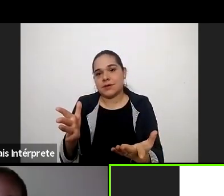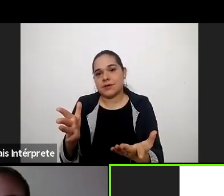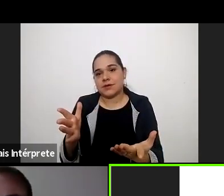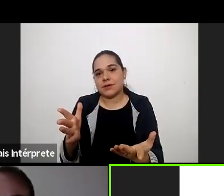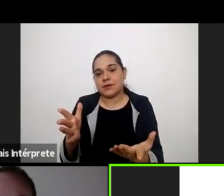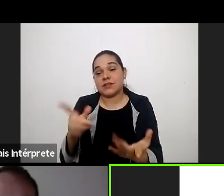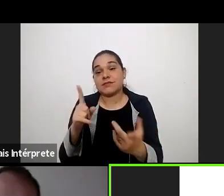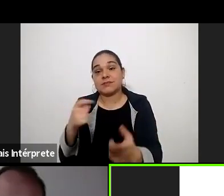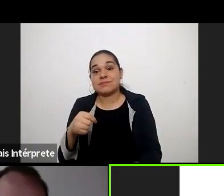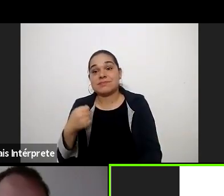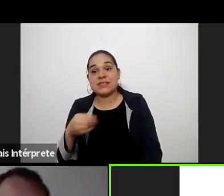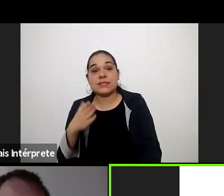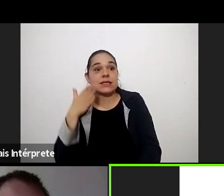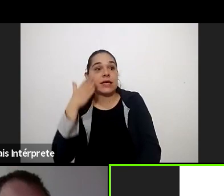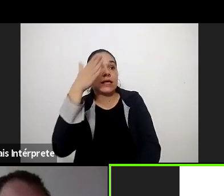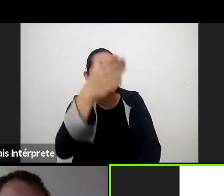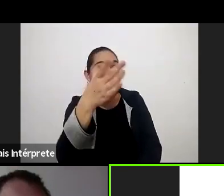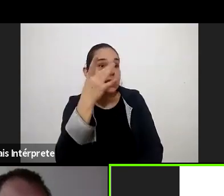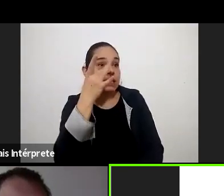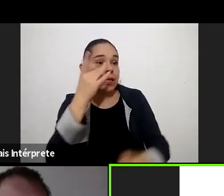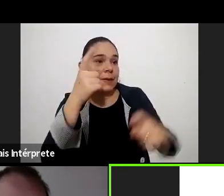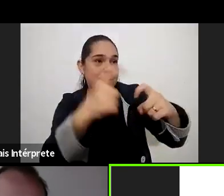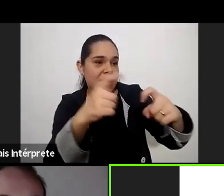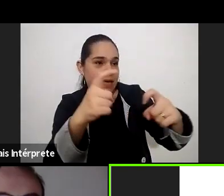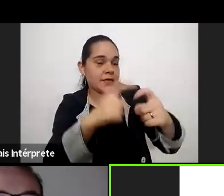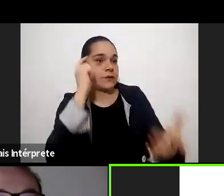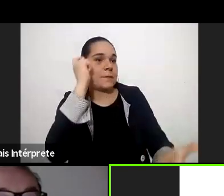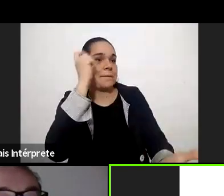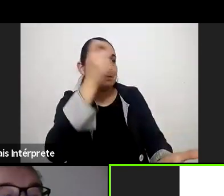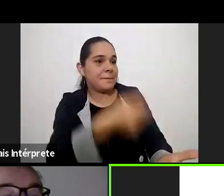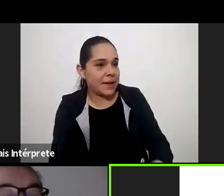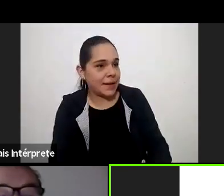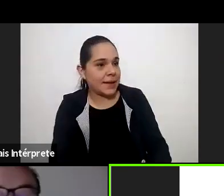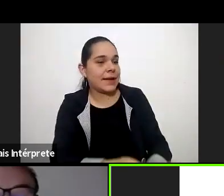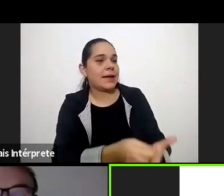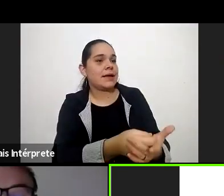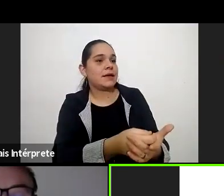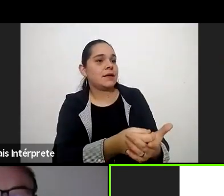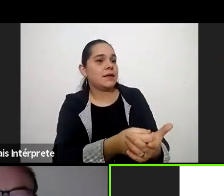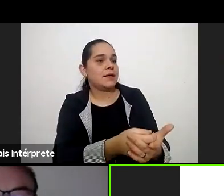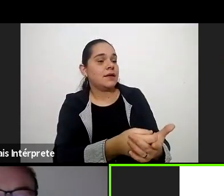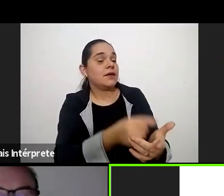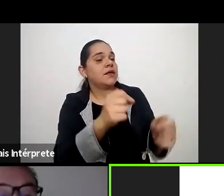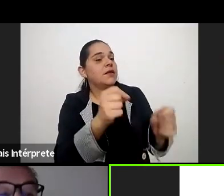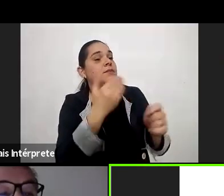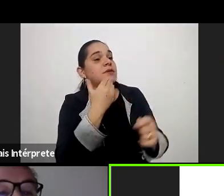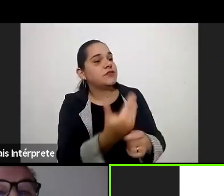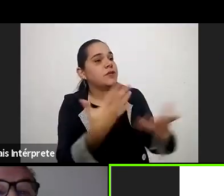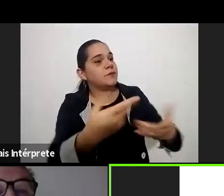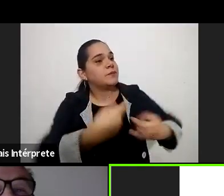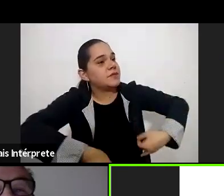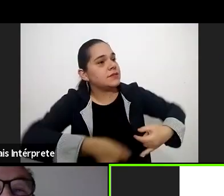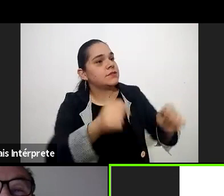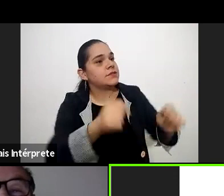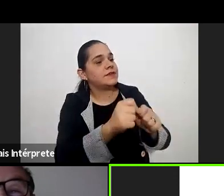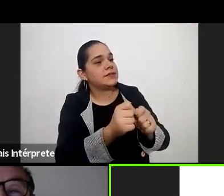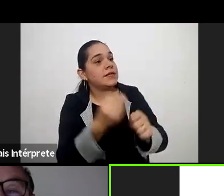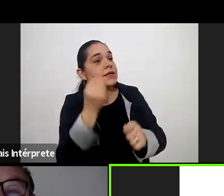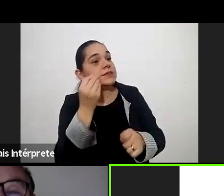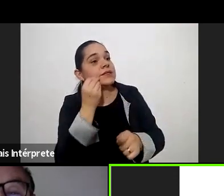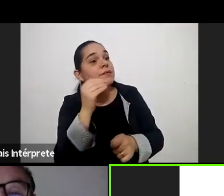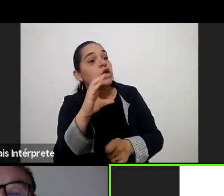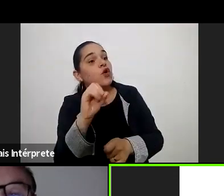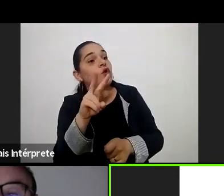solicitará fazer passar por uma consulta pagar uma comparticipação sendo que você podia ligar por vídeo ou por áudio para o médico